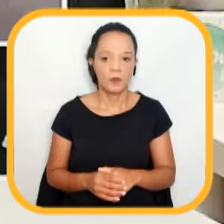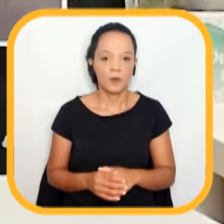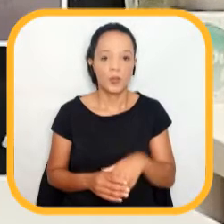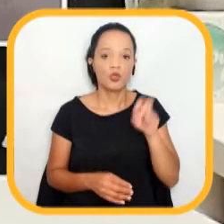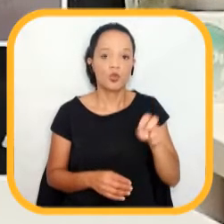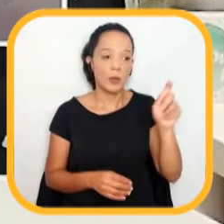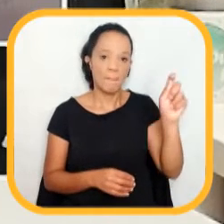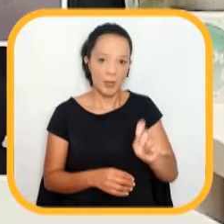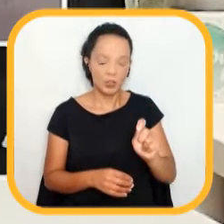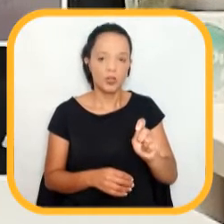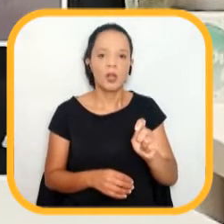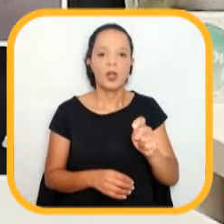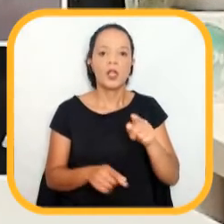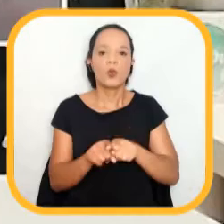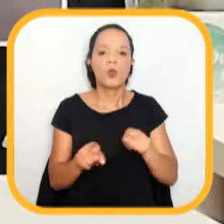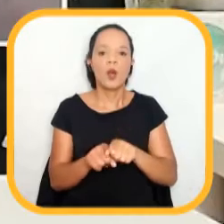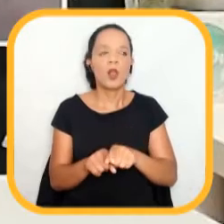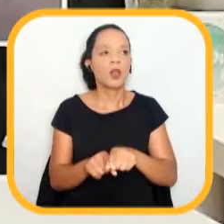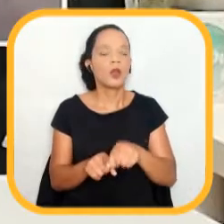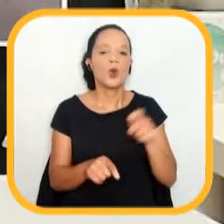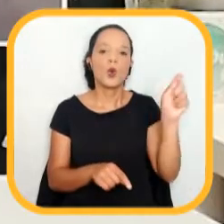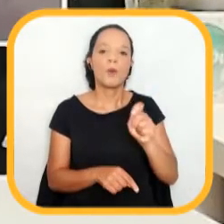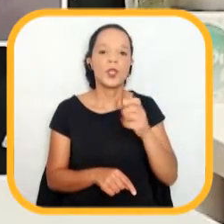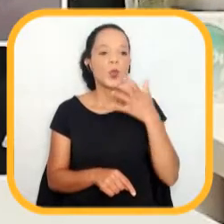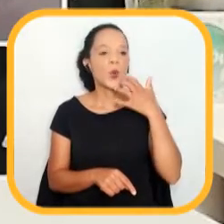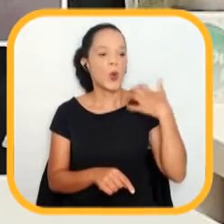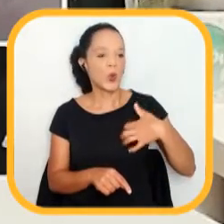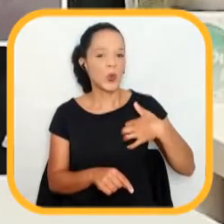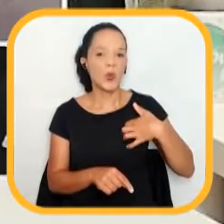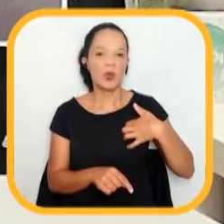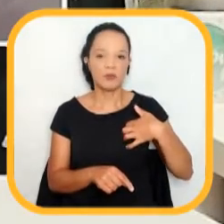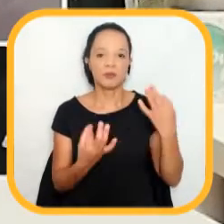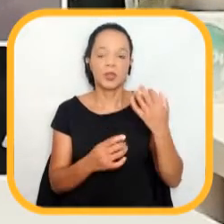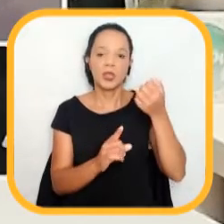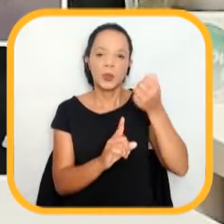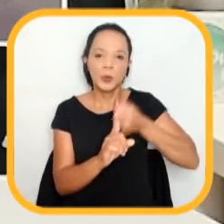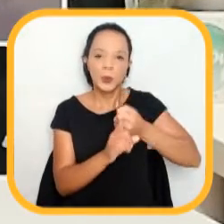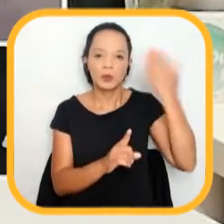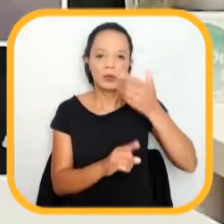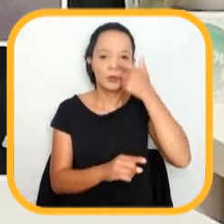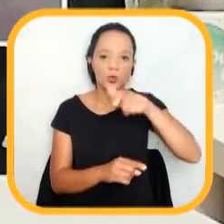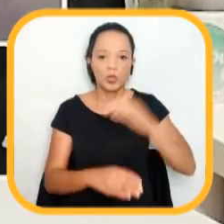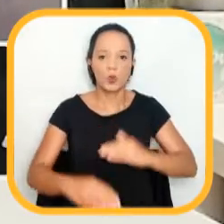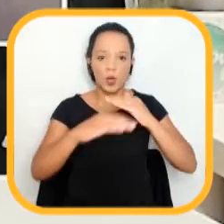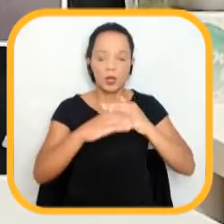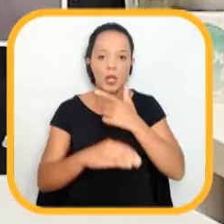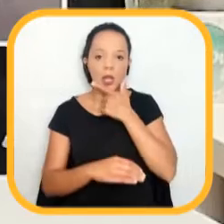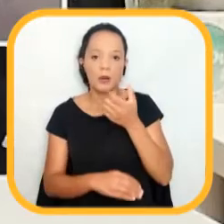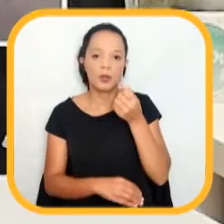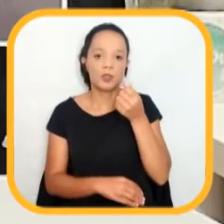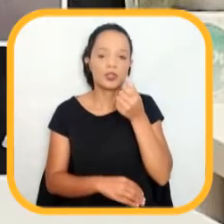Há 5 décadas que o mês de junho é conhecido como o mês do orgulho ou Pride Month. A luta pelos direitos civis e pela igualdade de